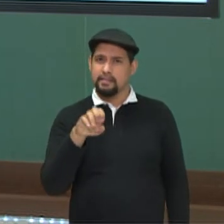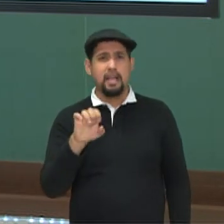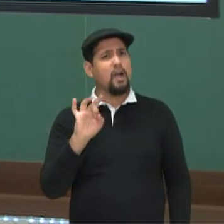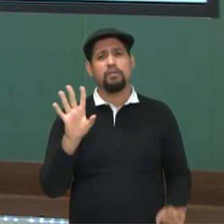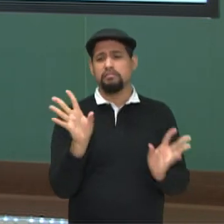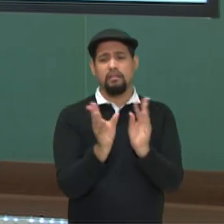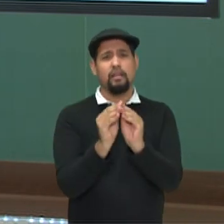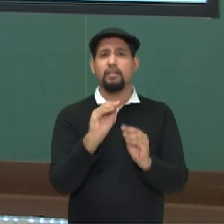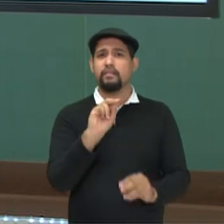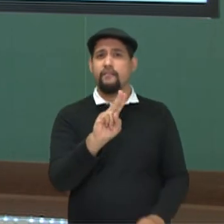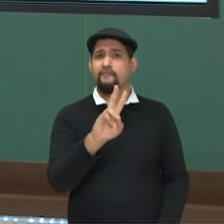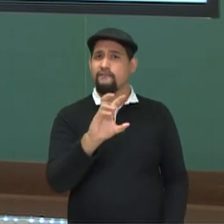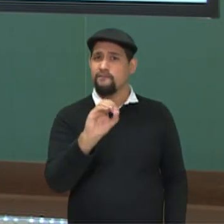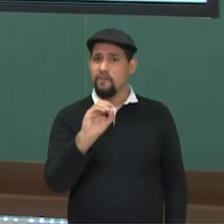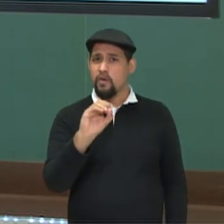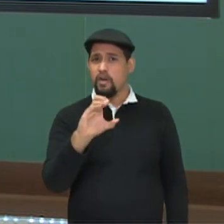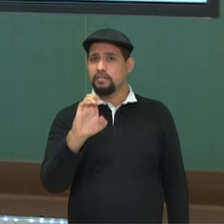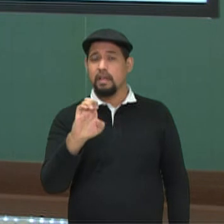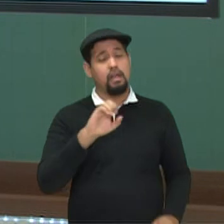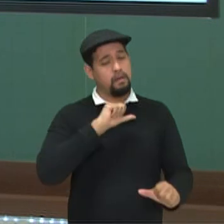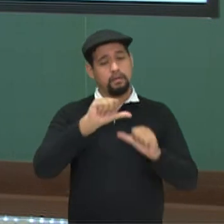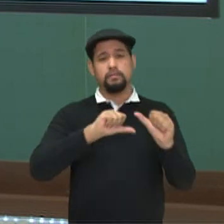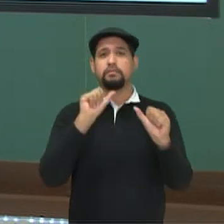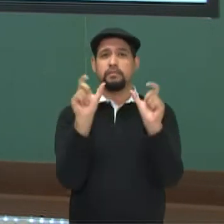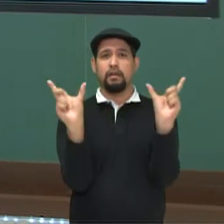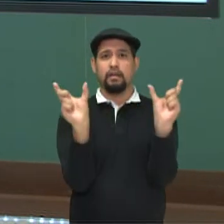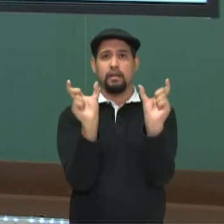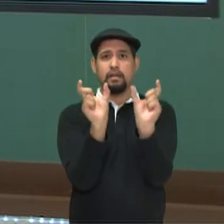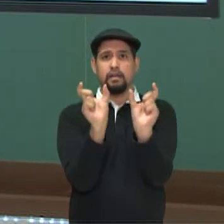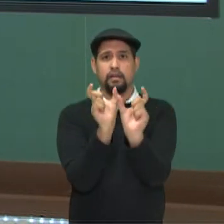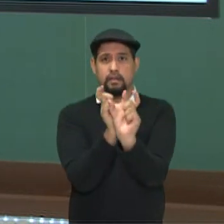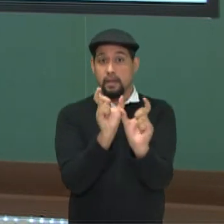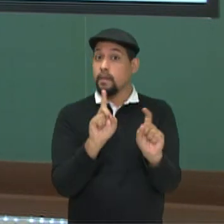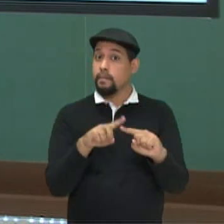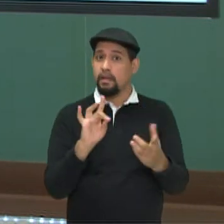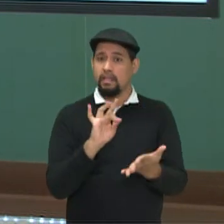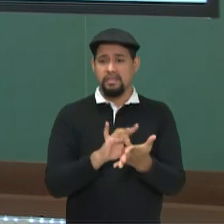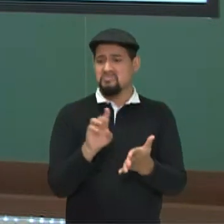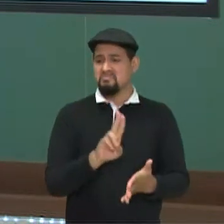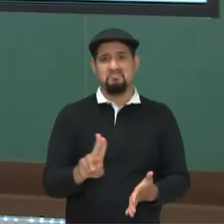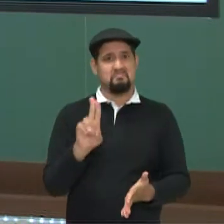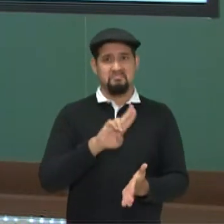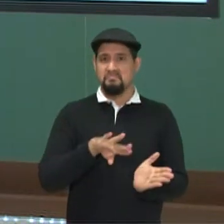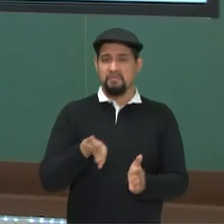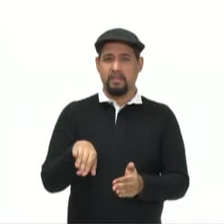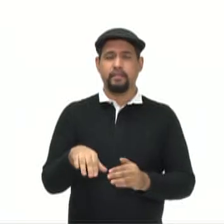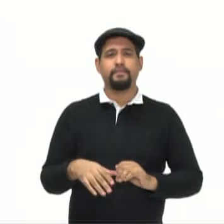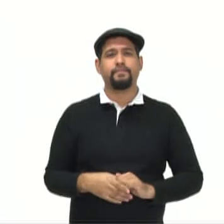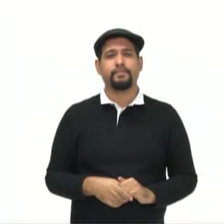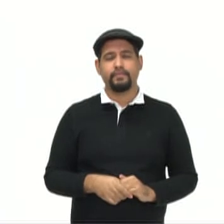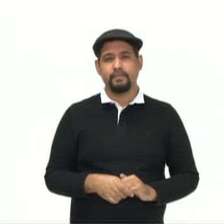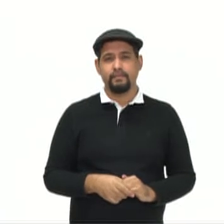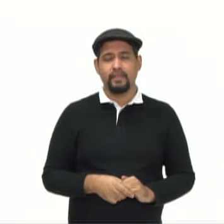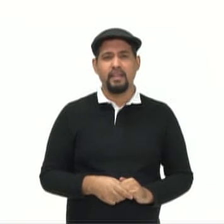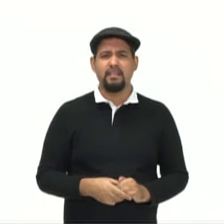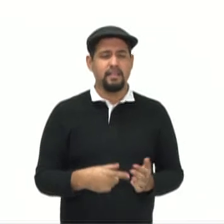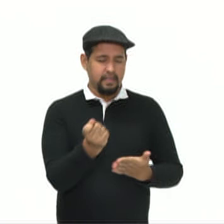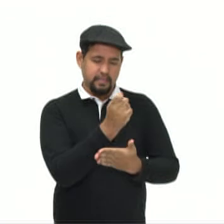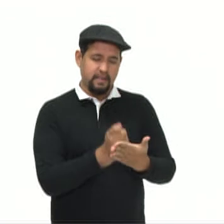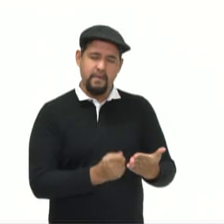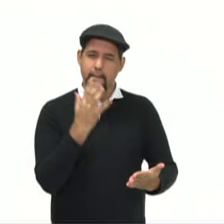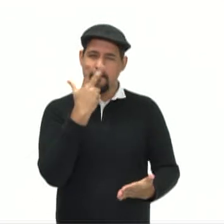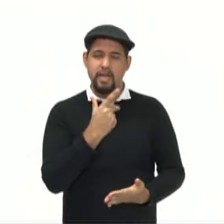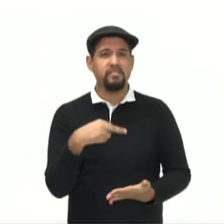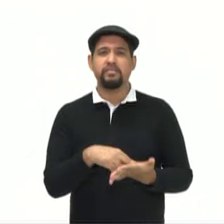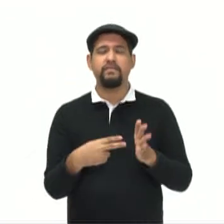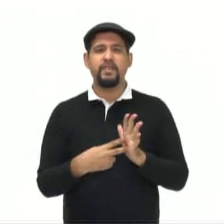usa você, é uma palavra que se transformou e a original caiu em desuso. Escrever bem não significa escrever